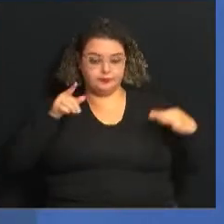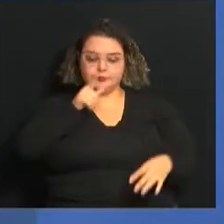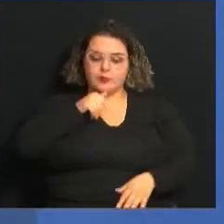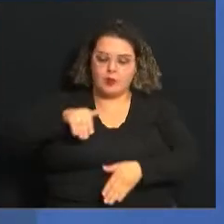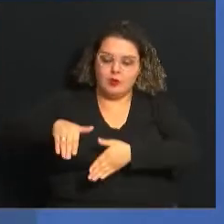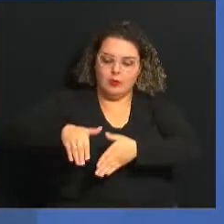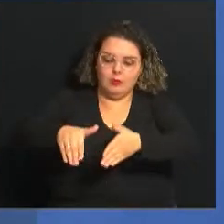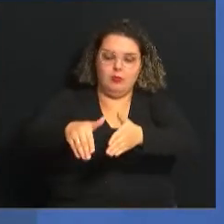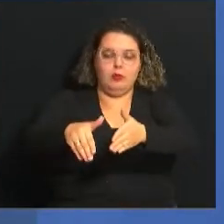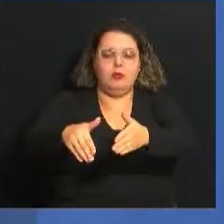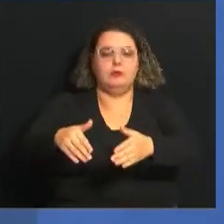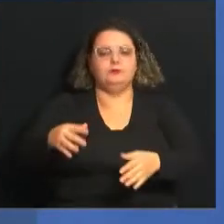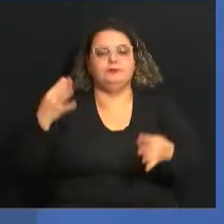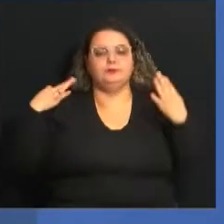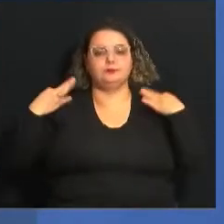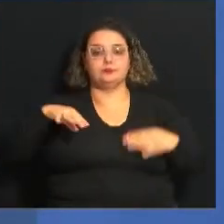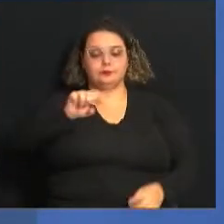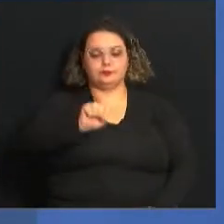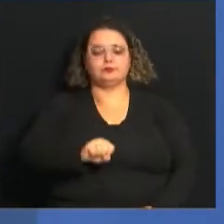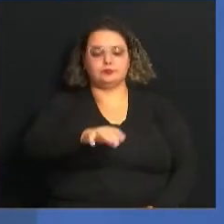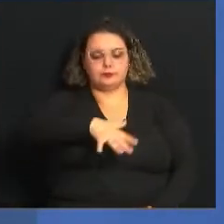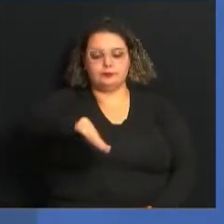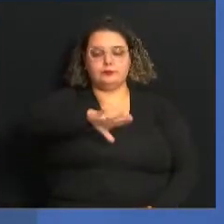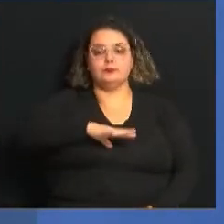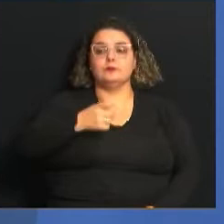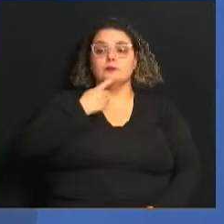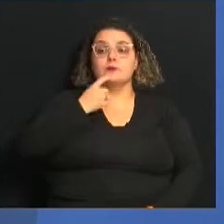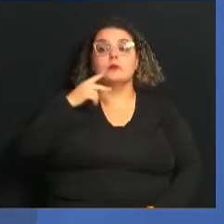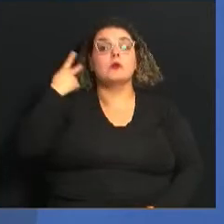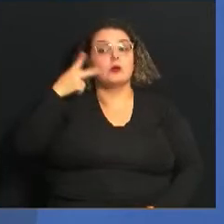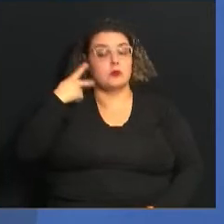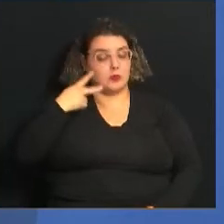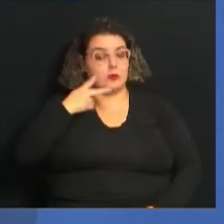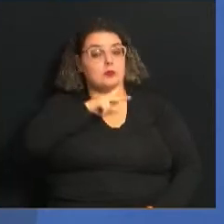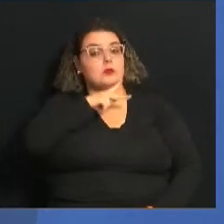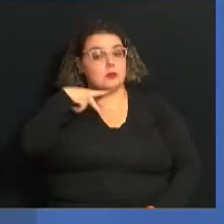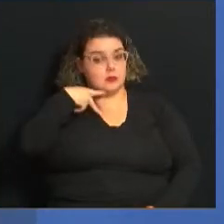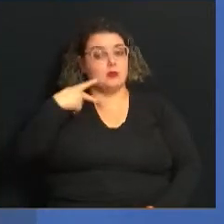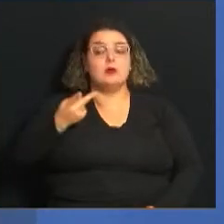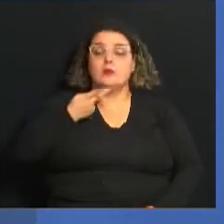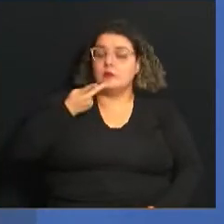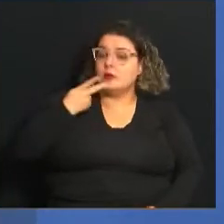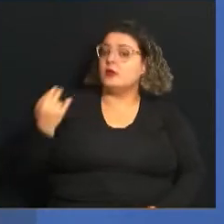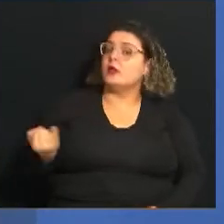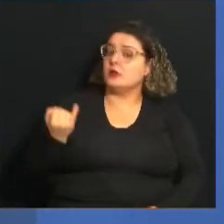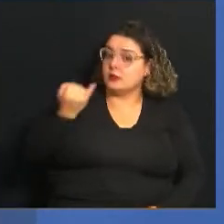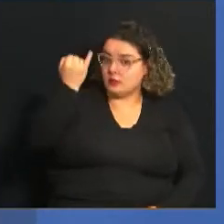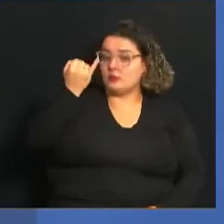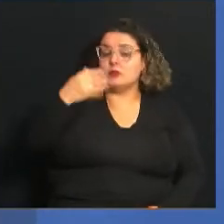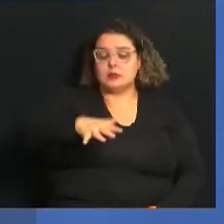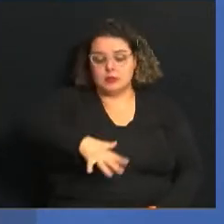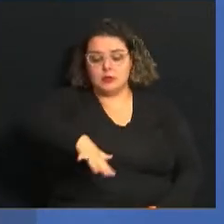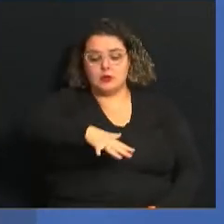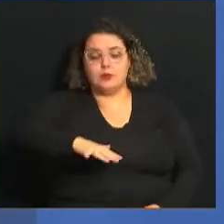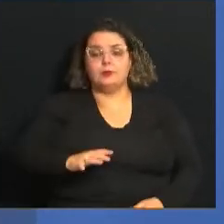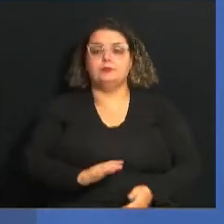turístico da região sul do município de Campinas. O vereador salienta a importância dessa região.